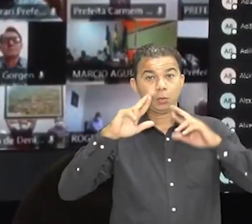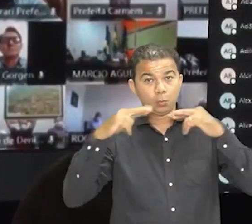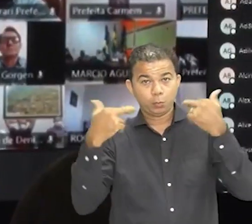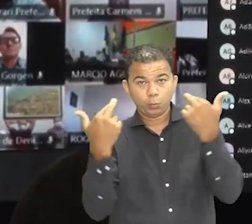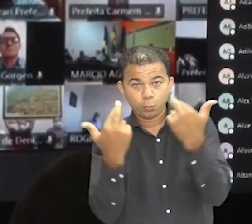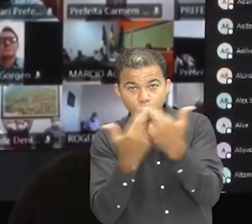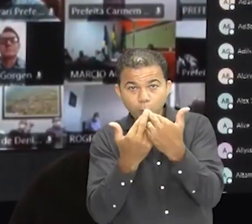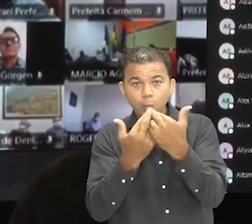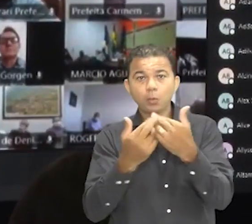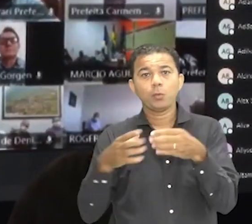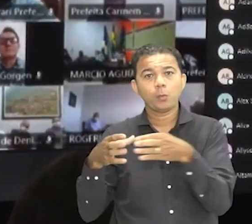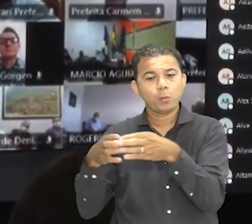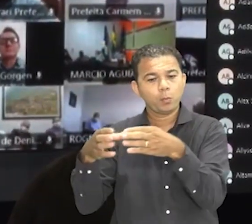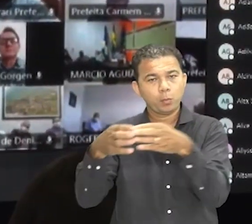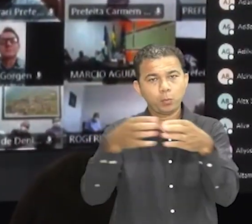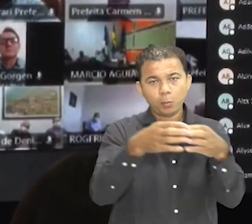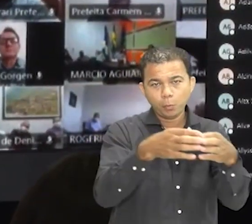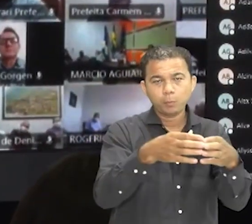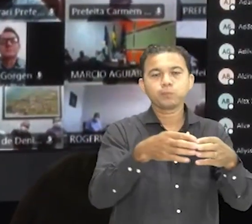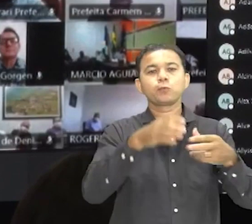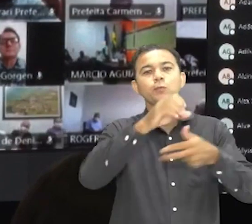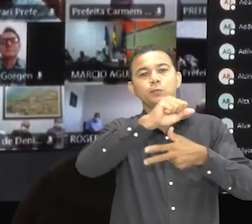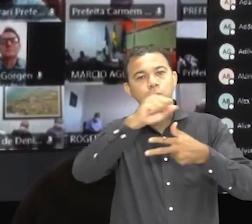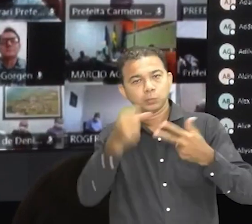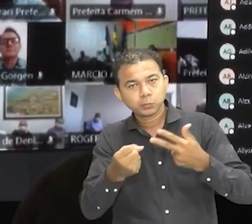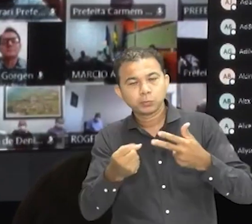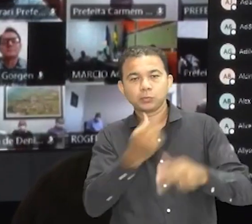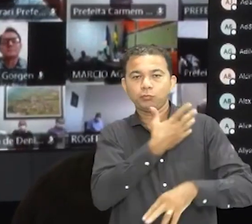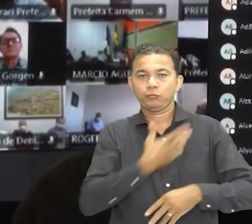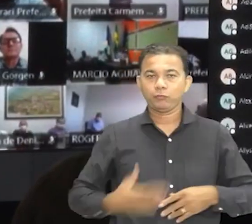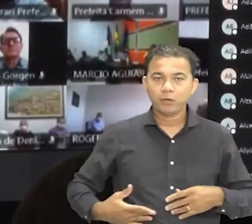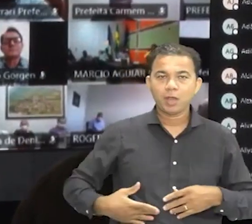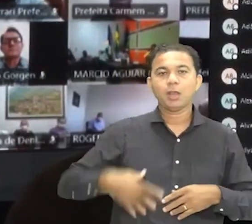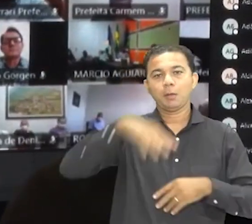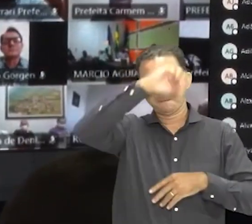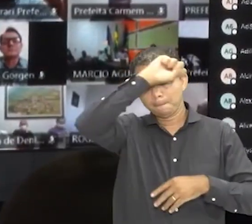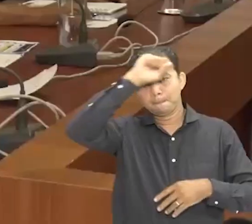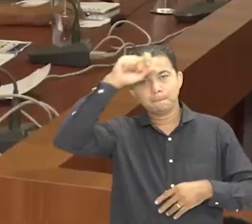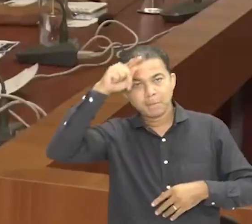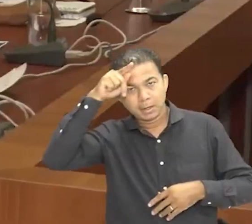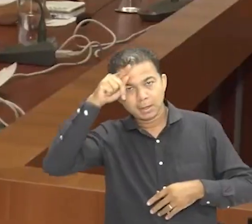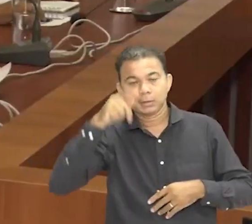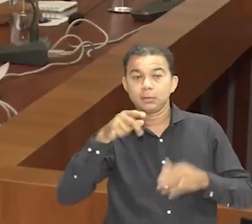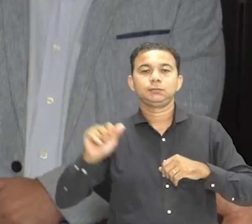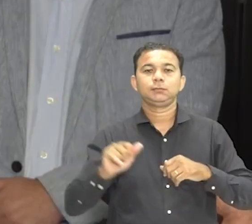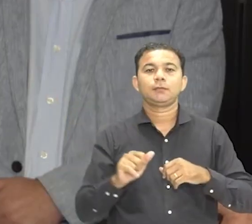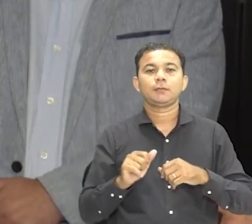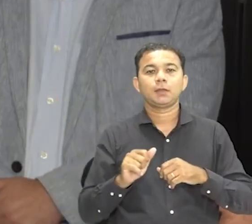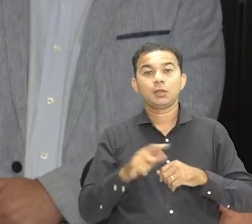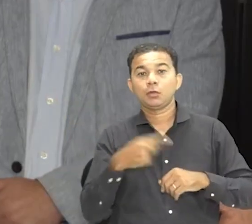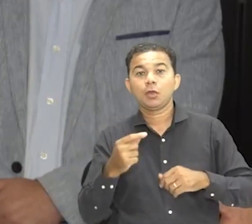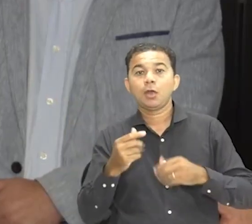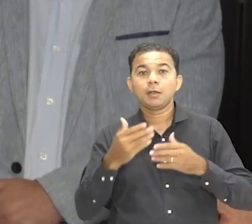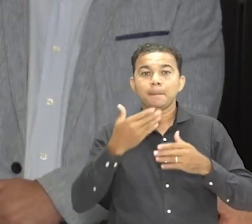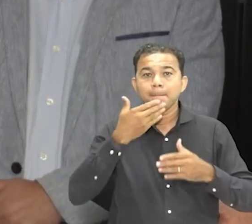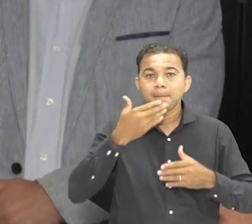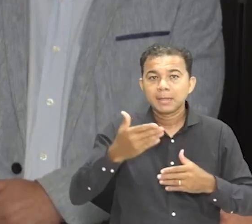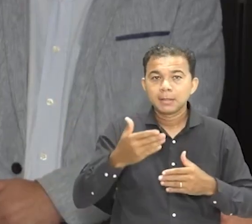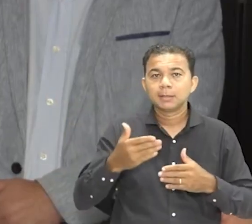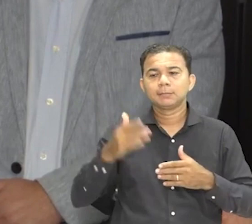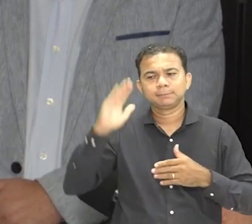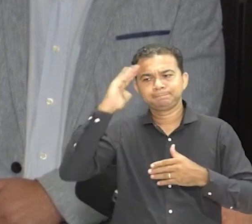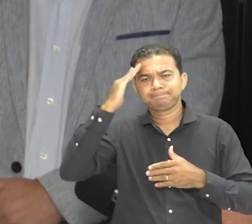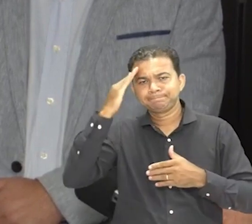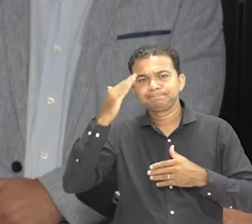restritivas para evitar a circulação das pessoas e com isso evitar a circulação do vírus. Nós pedimos a